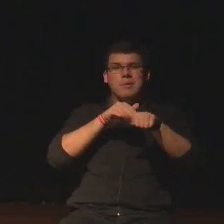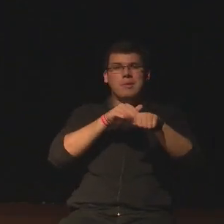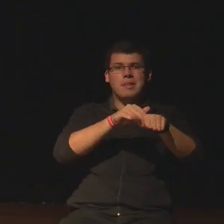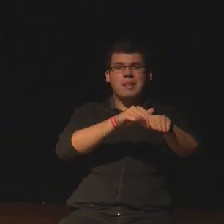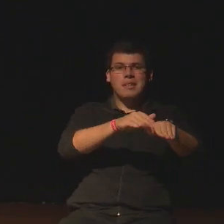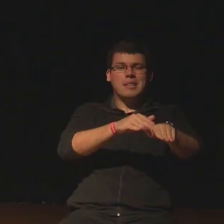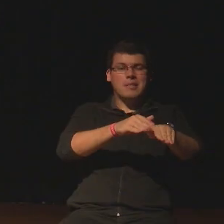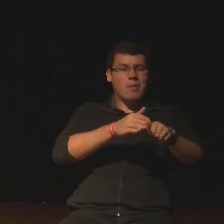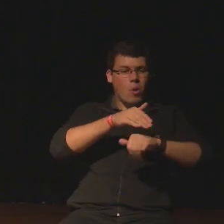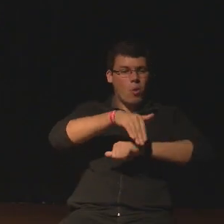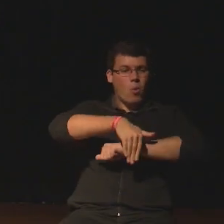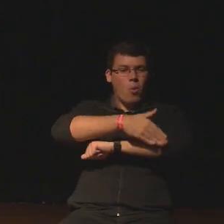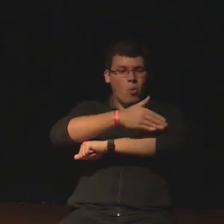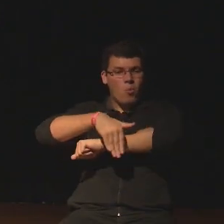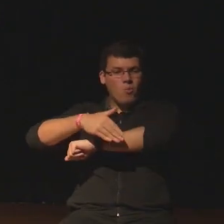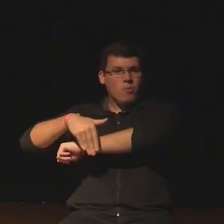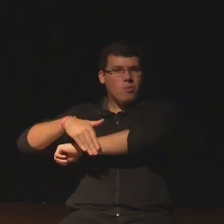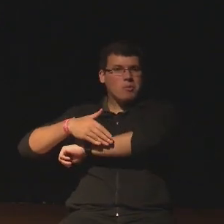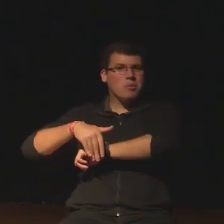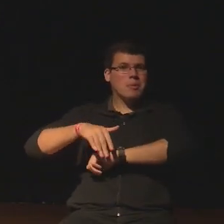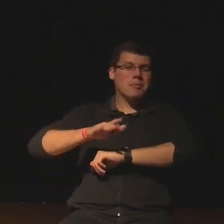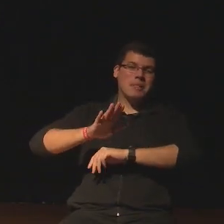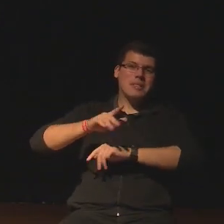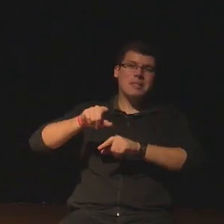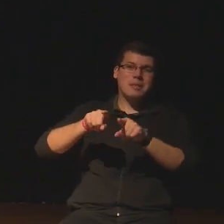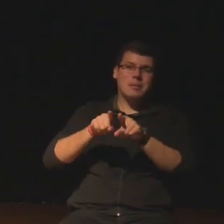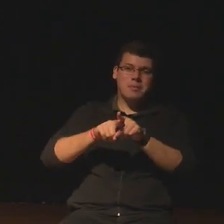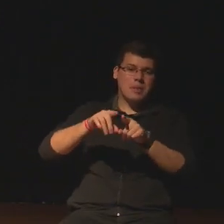vias específicas quanto de uma forma geral aqui.